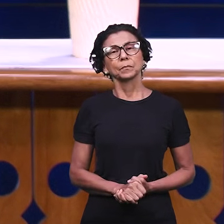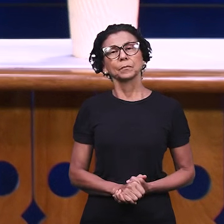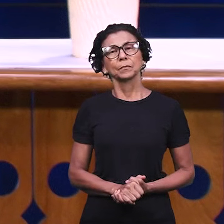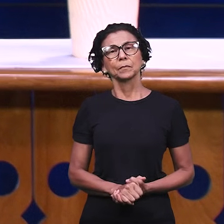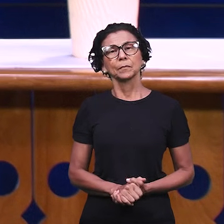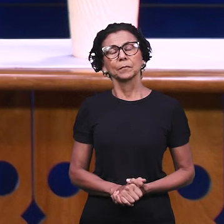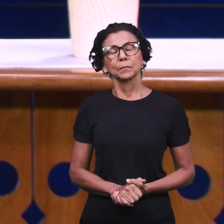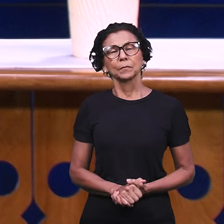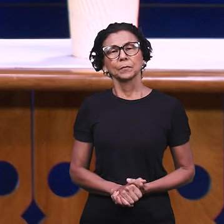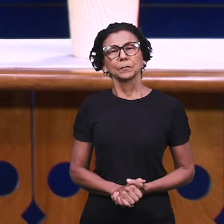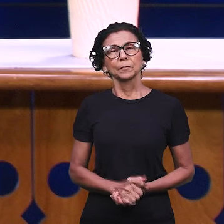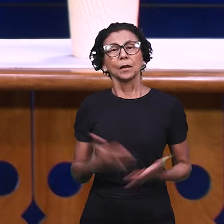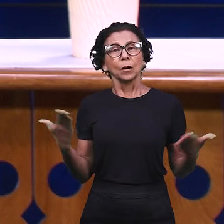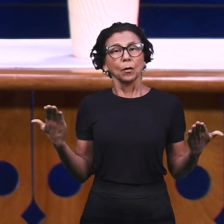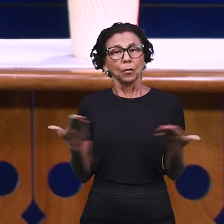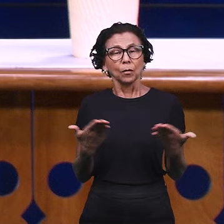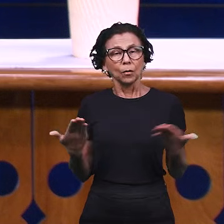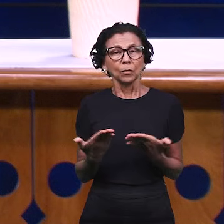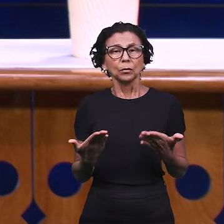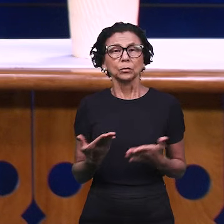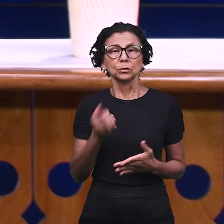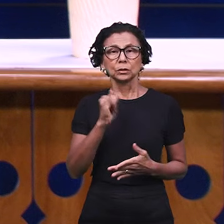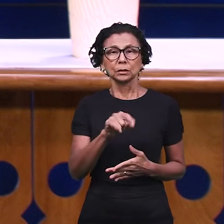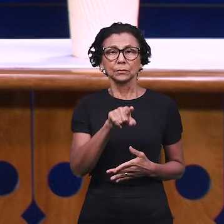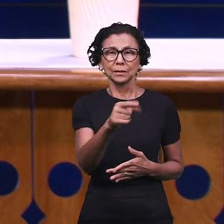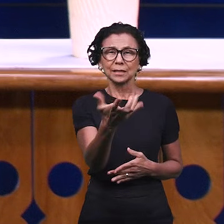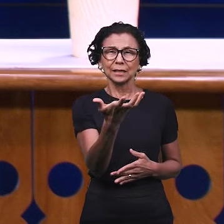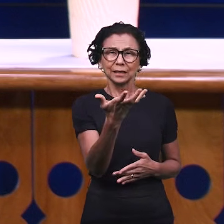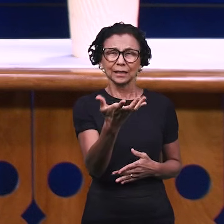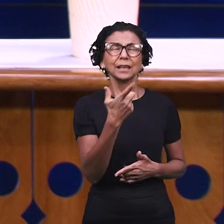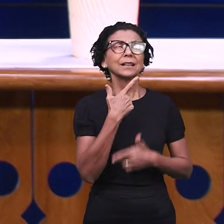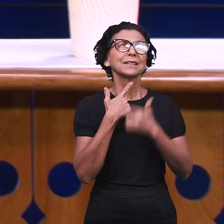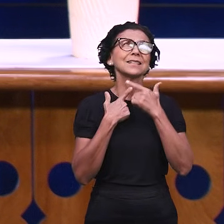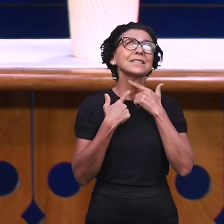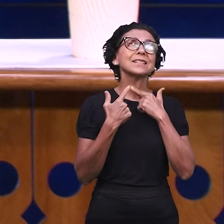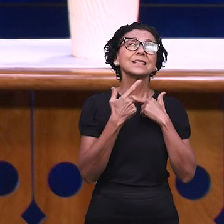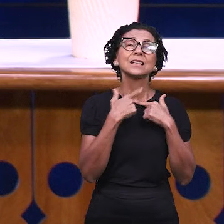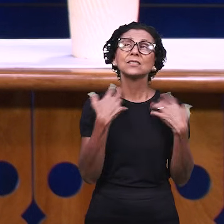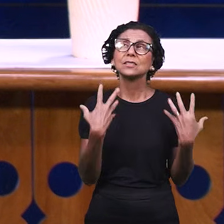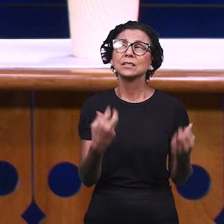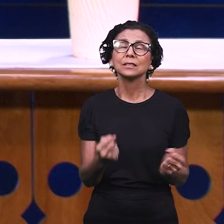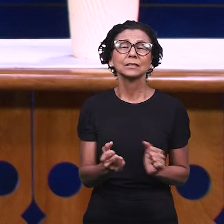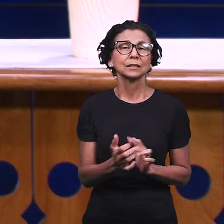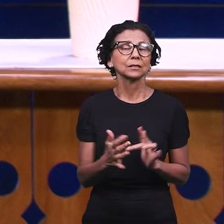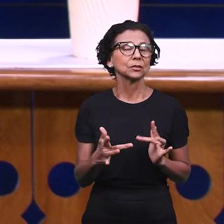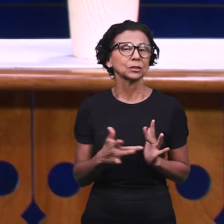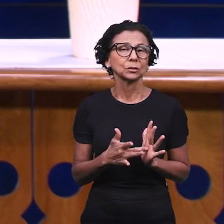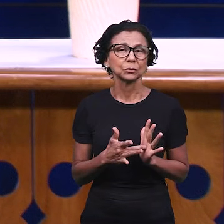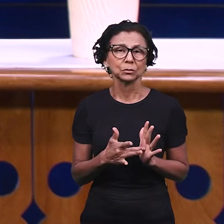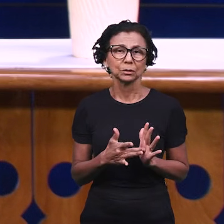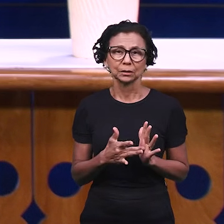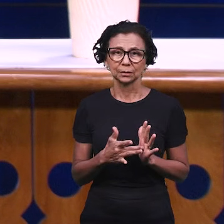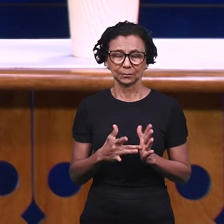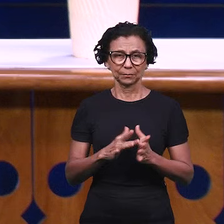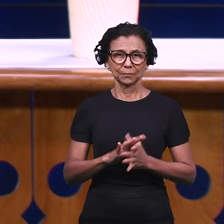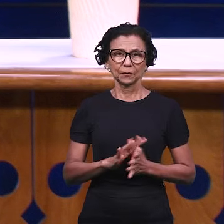que quiserem. Se a pessoa tem o desejo no coração, se a pessoa ela quer